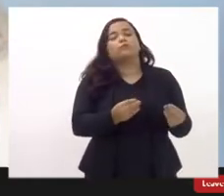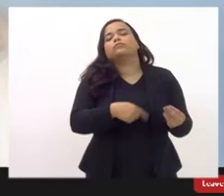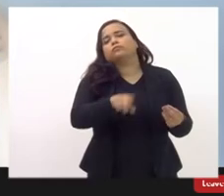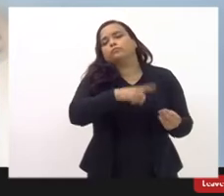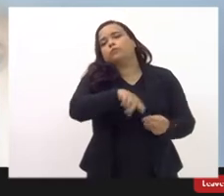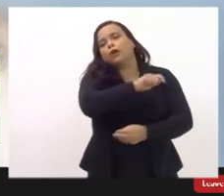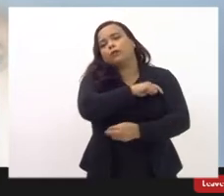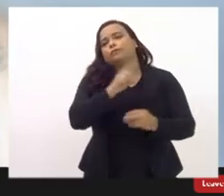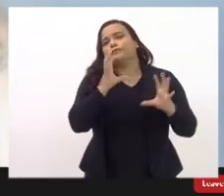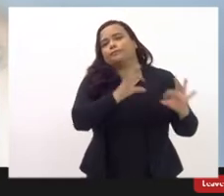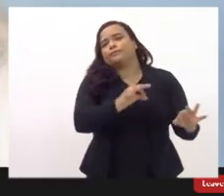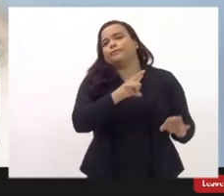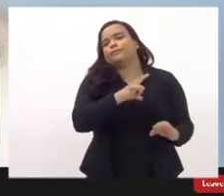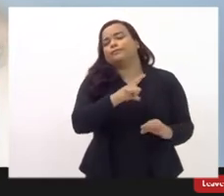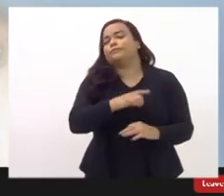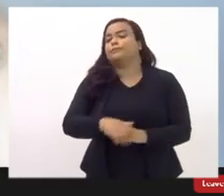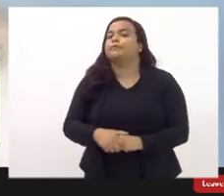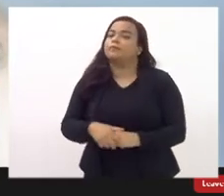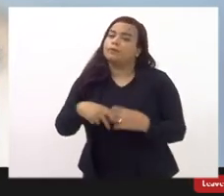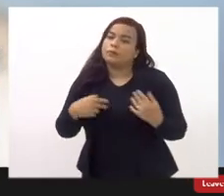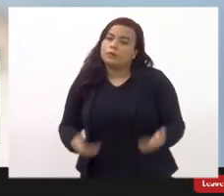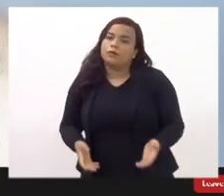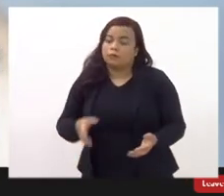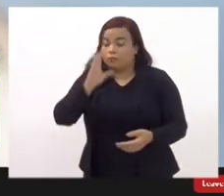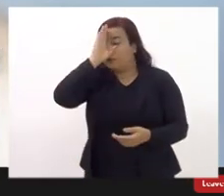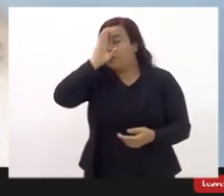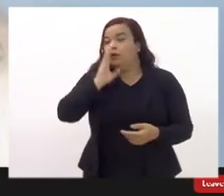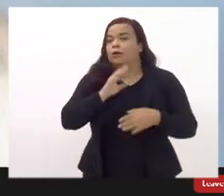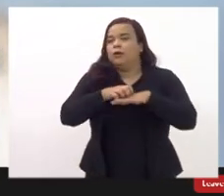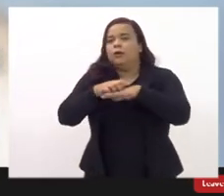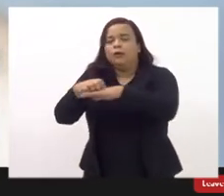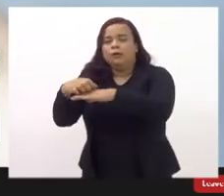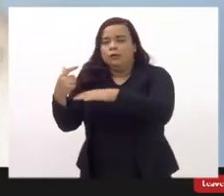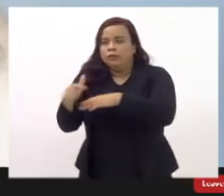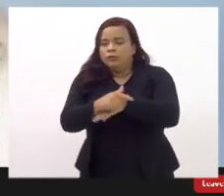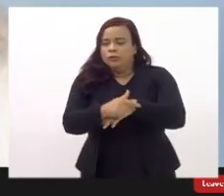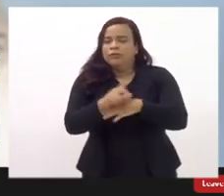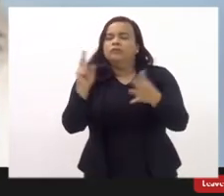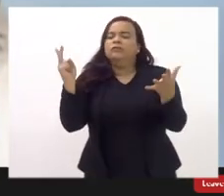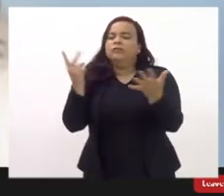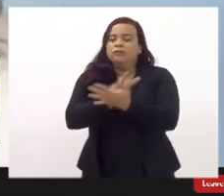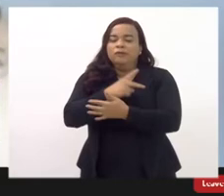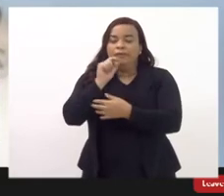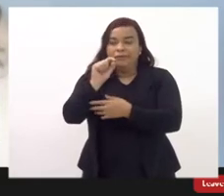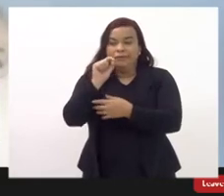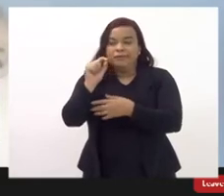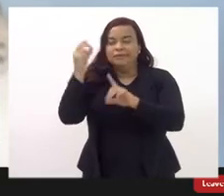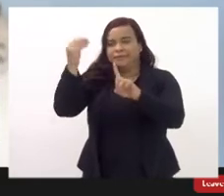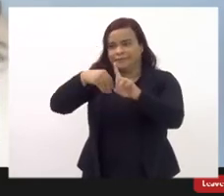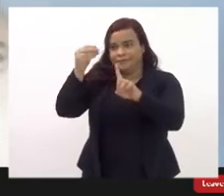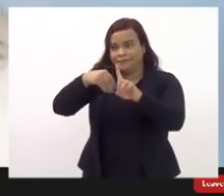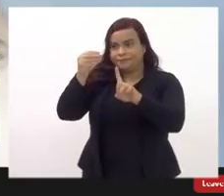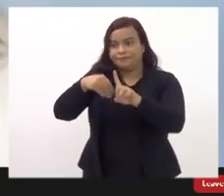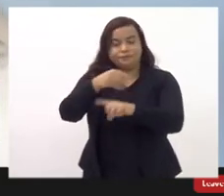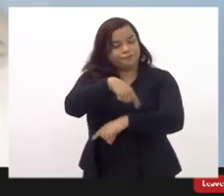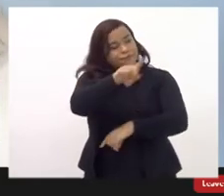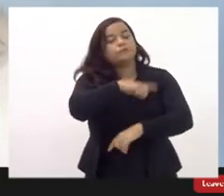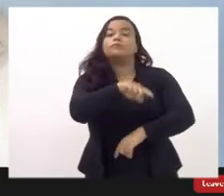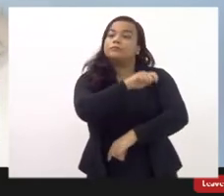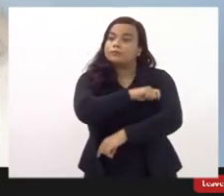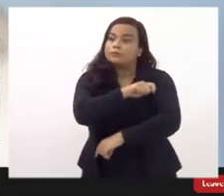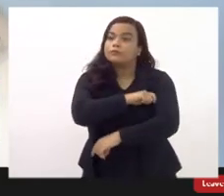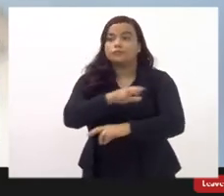Bom, sem o direito à gratuidade no transporte público, se torna alarmante a vulnerabilidade dos estudantes diante